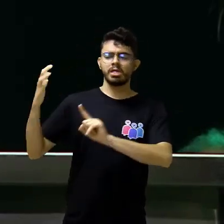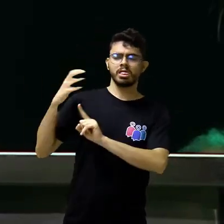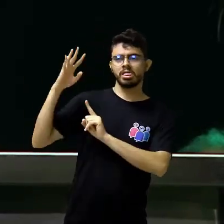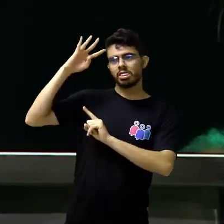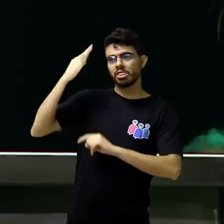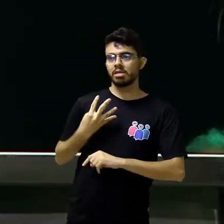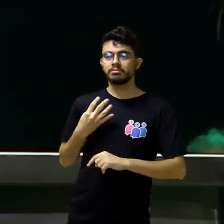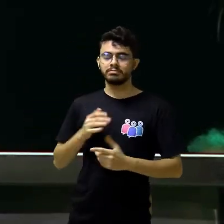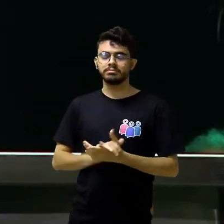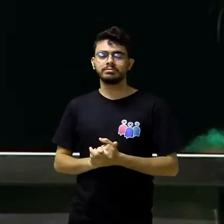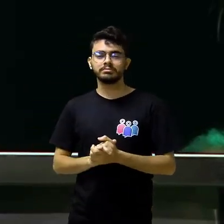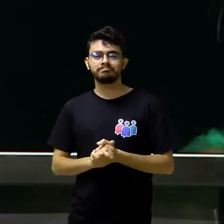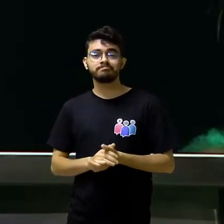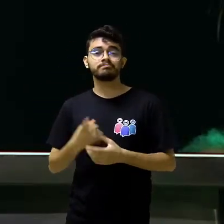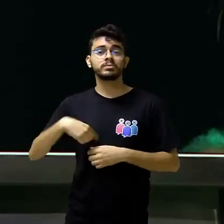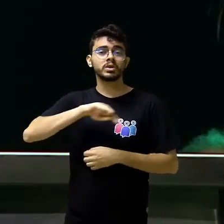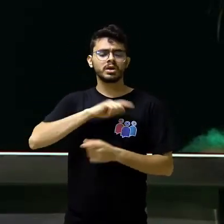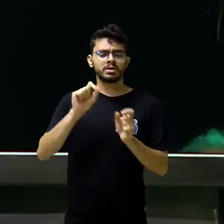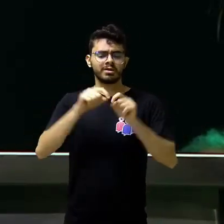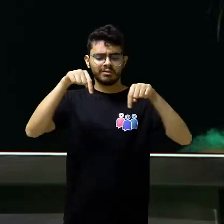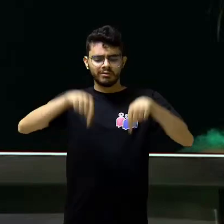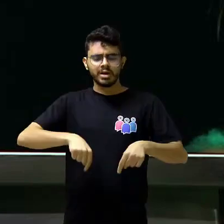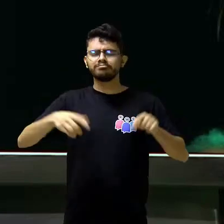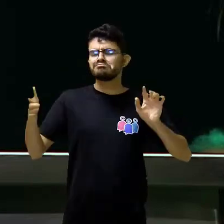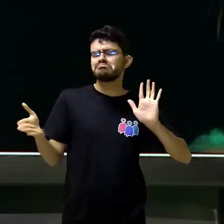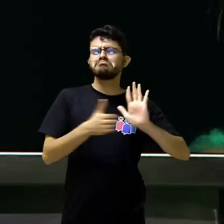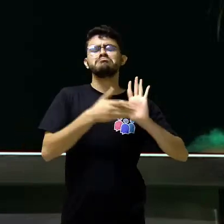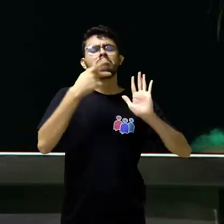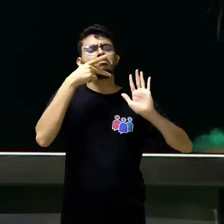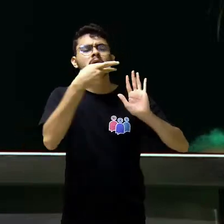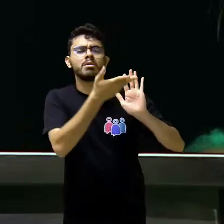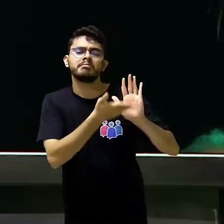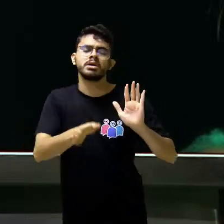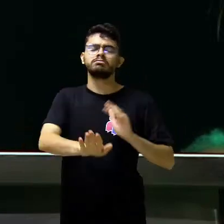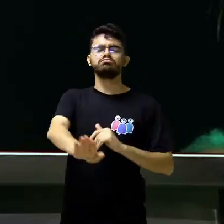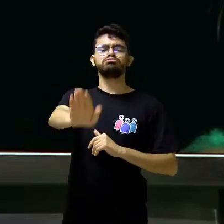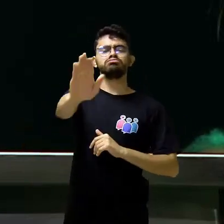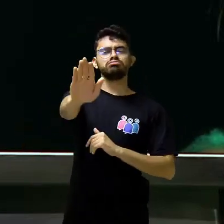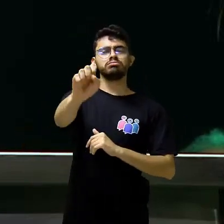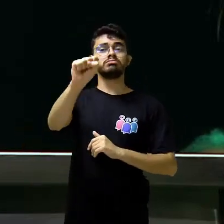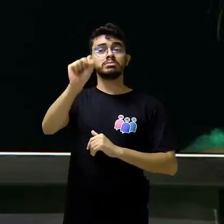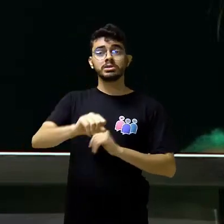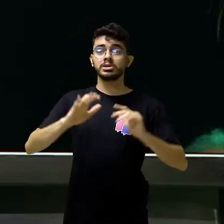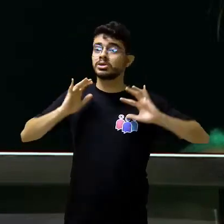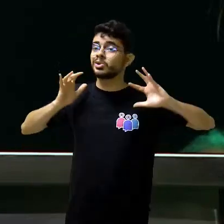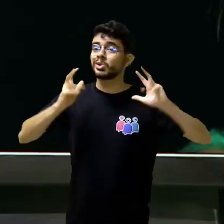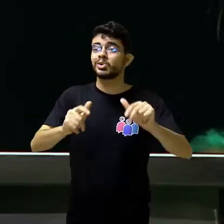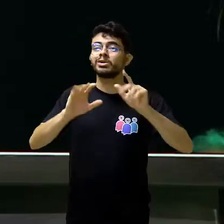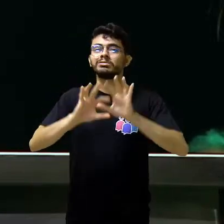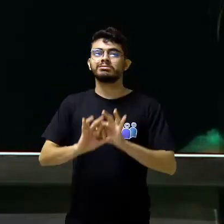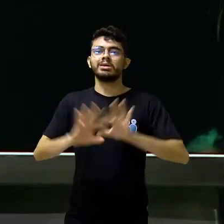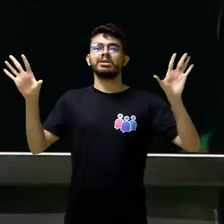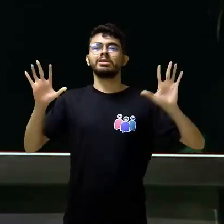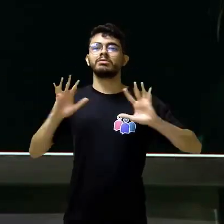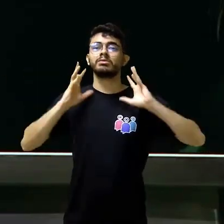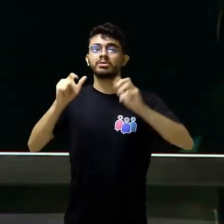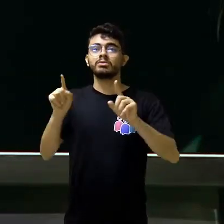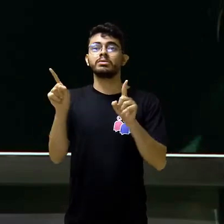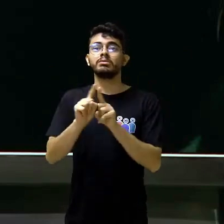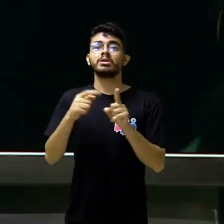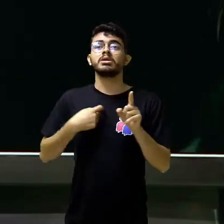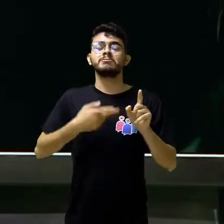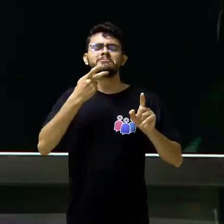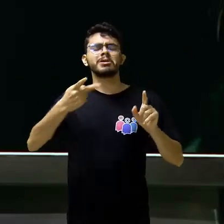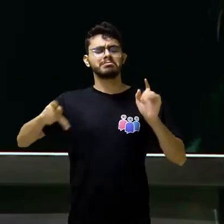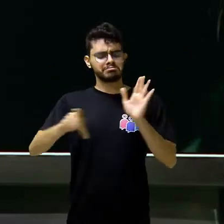ameaça. Fazemos essa promessa solenemente, livremente e sob palavra